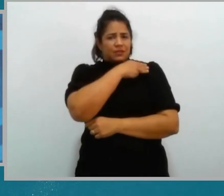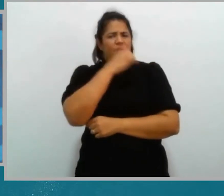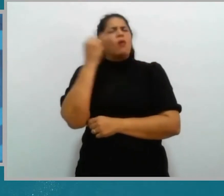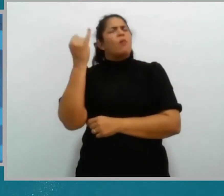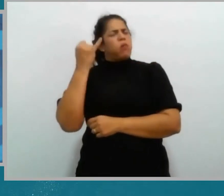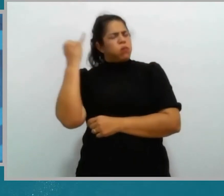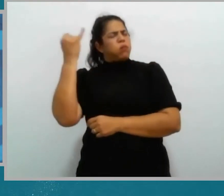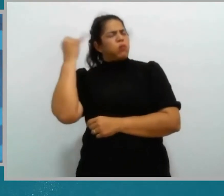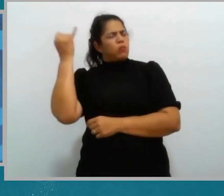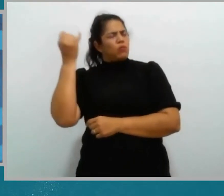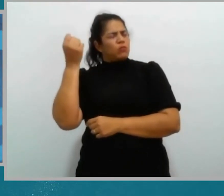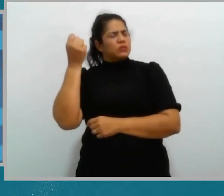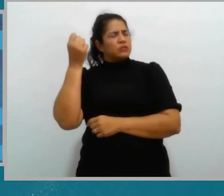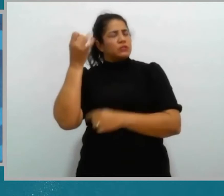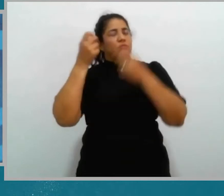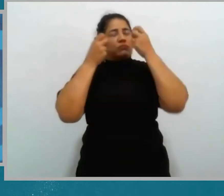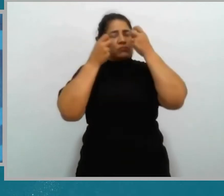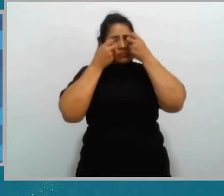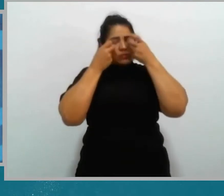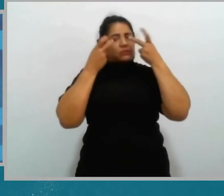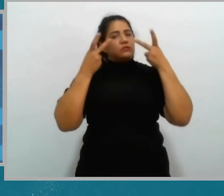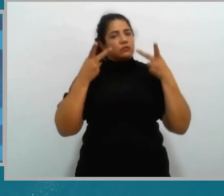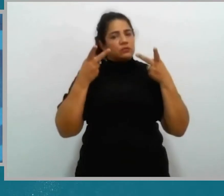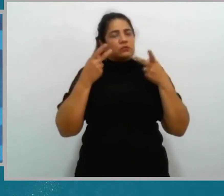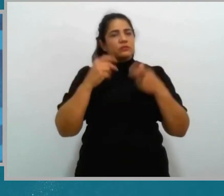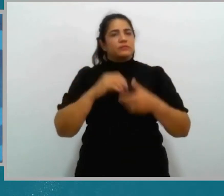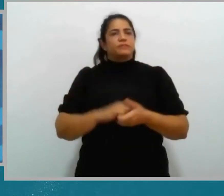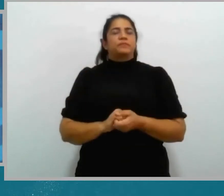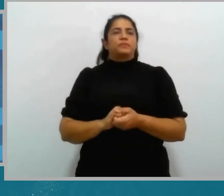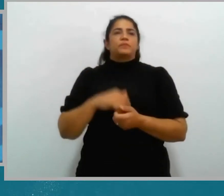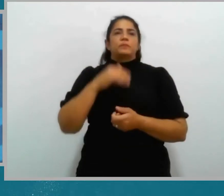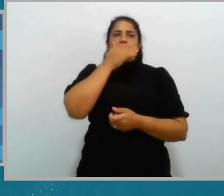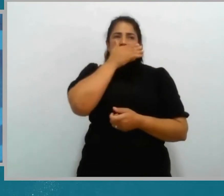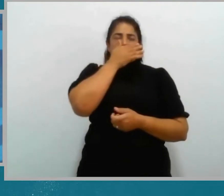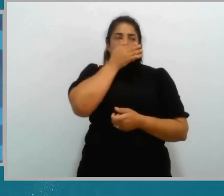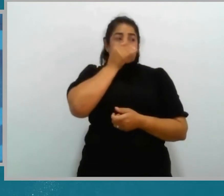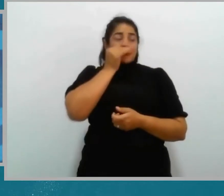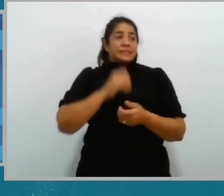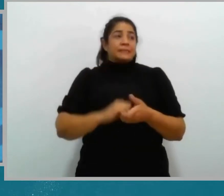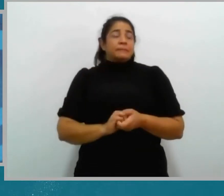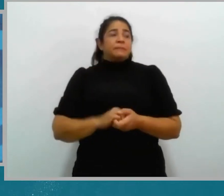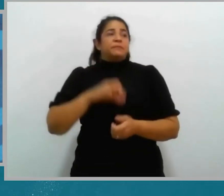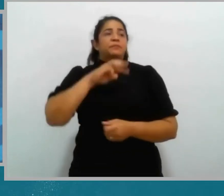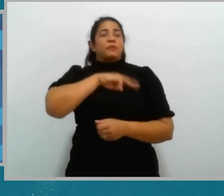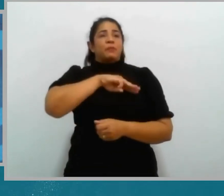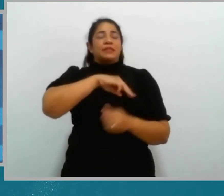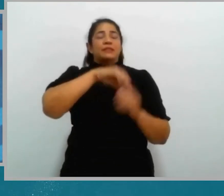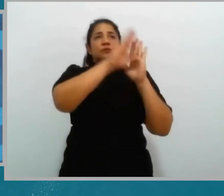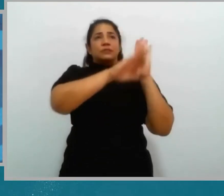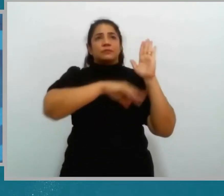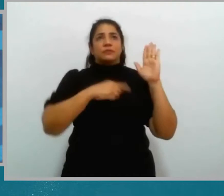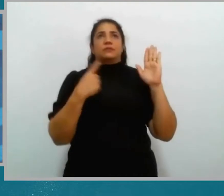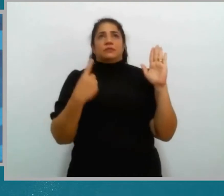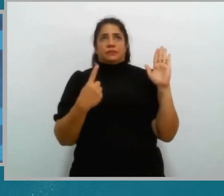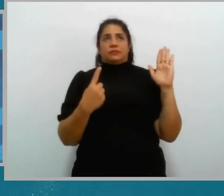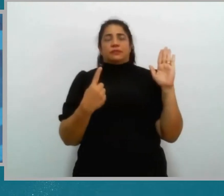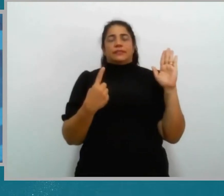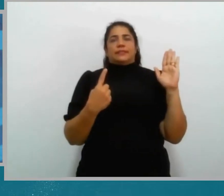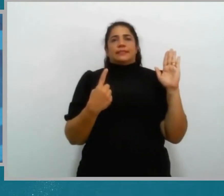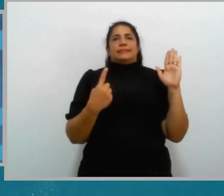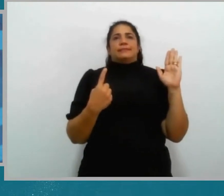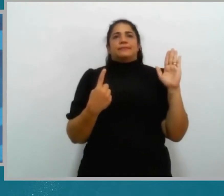da linha de José, ele era descendente, Mateus 1, dá uma olhada, Mateus 1,